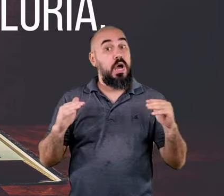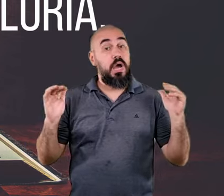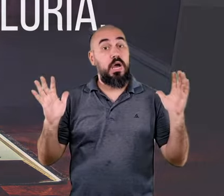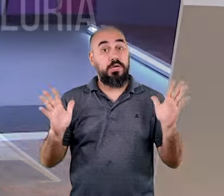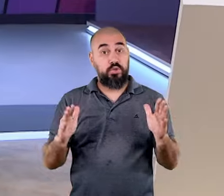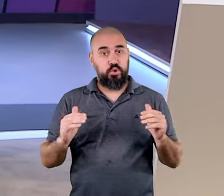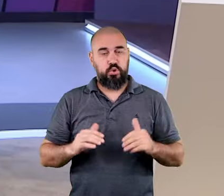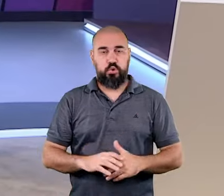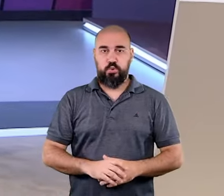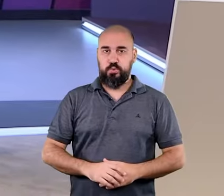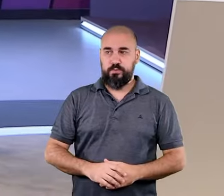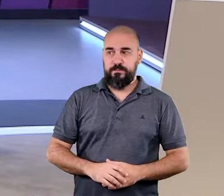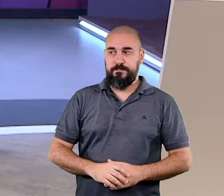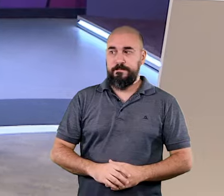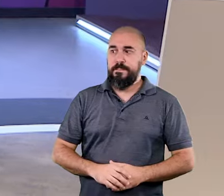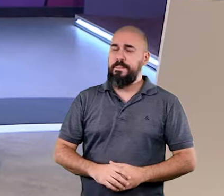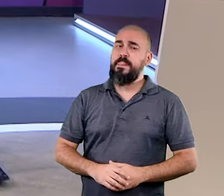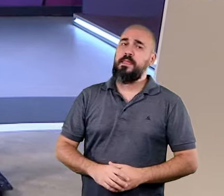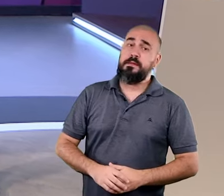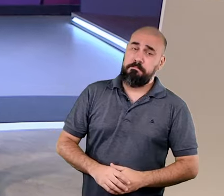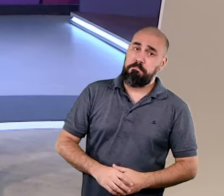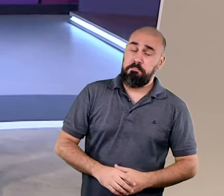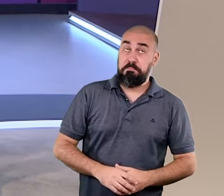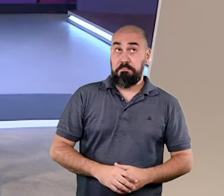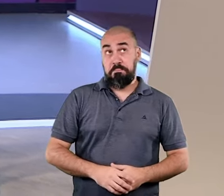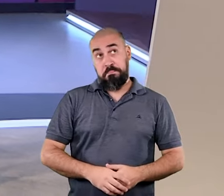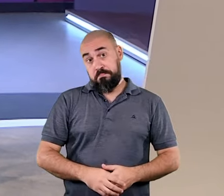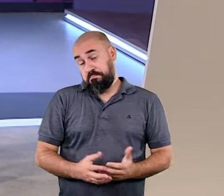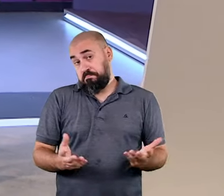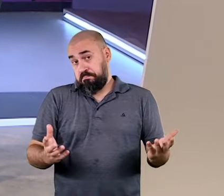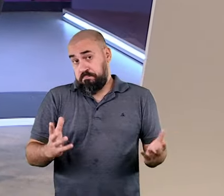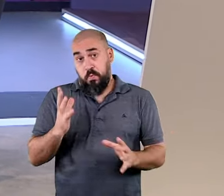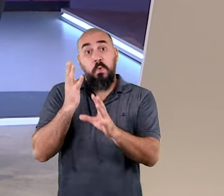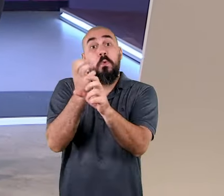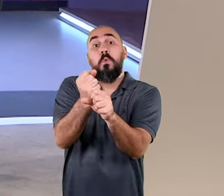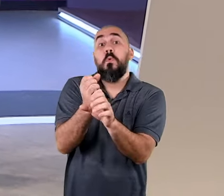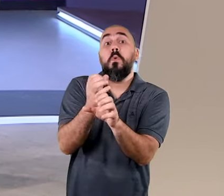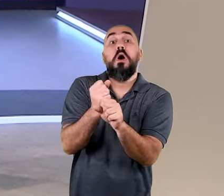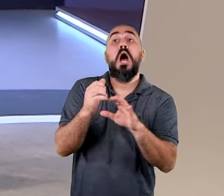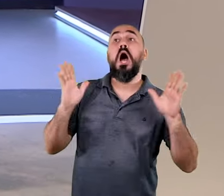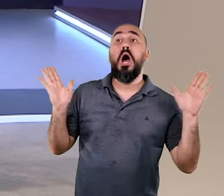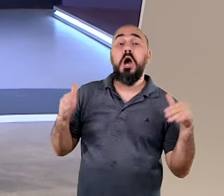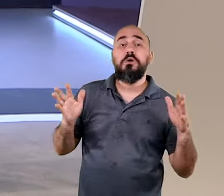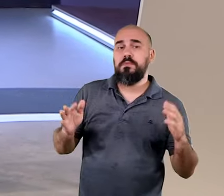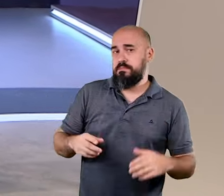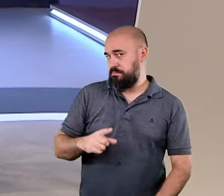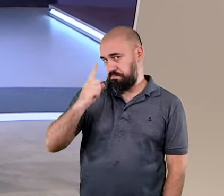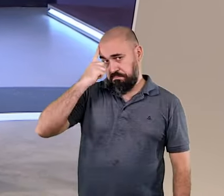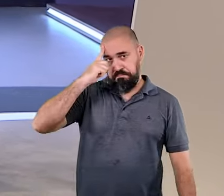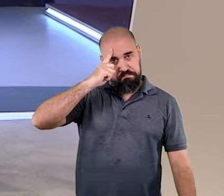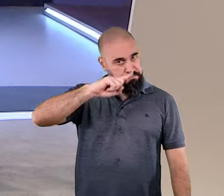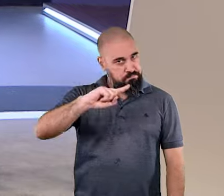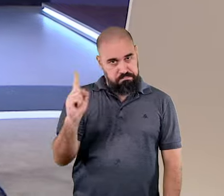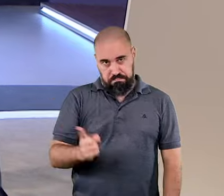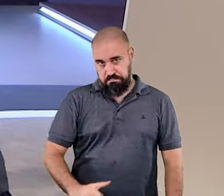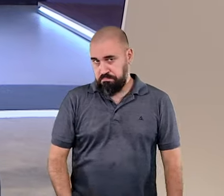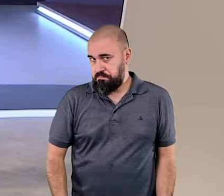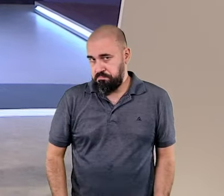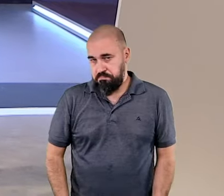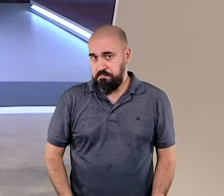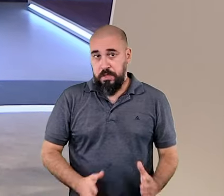Eu não sei lhe dizer quantos são os anjos. A Bíblia não nos dá esse